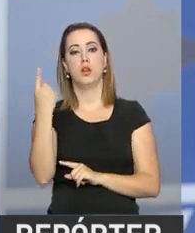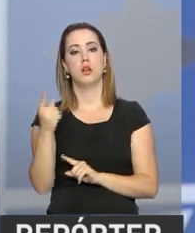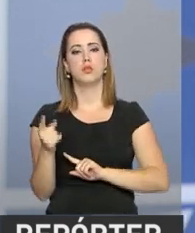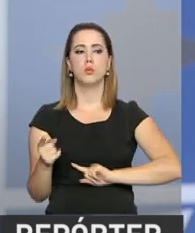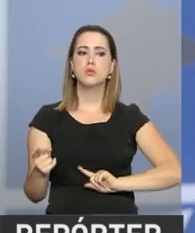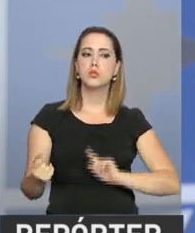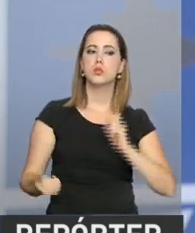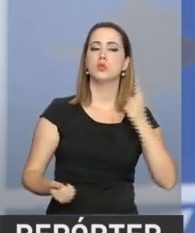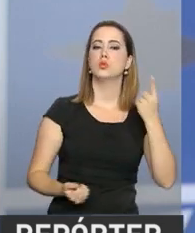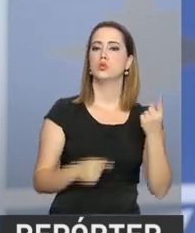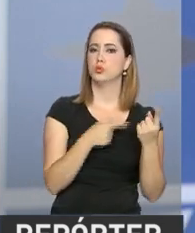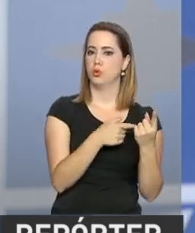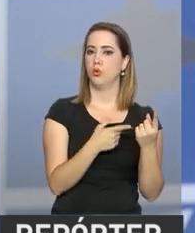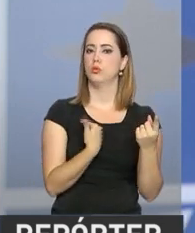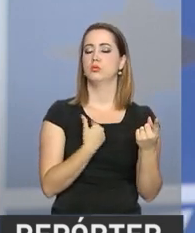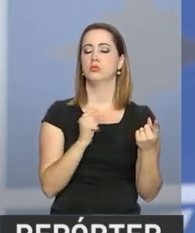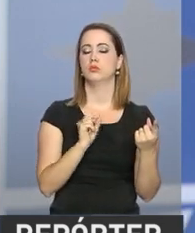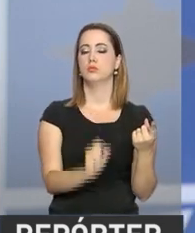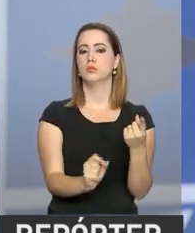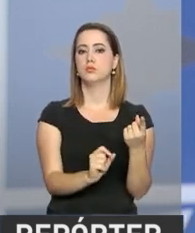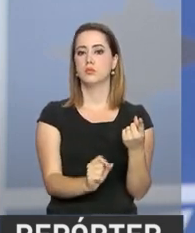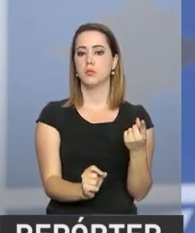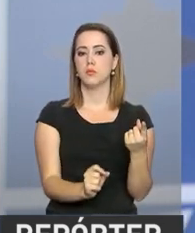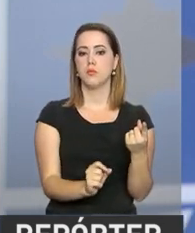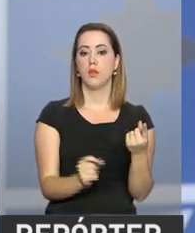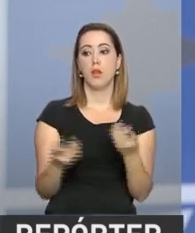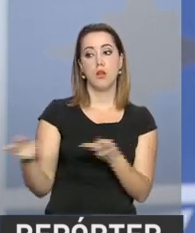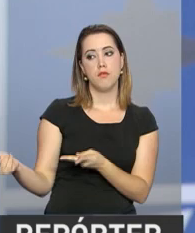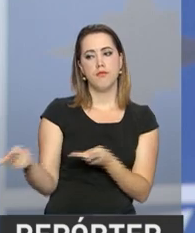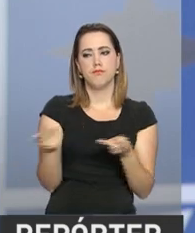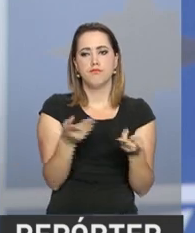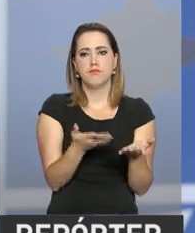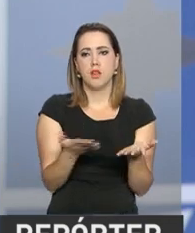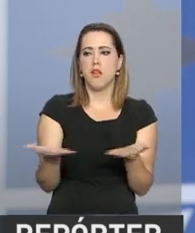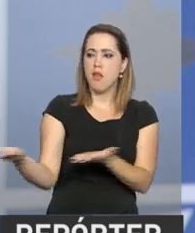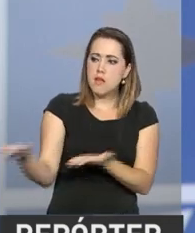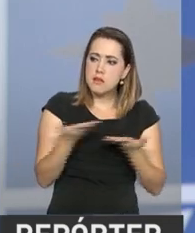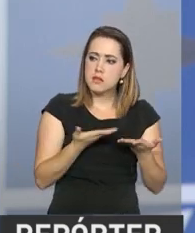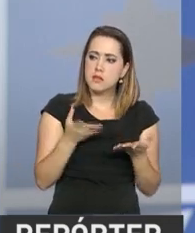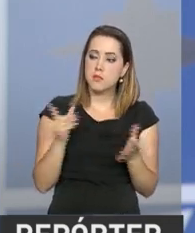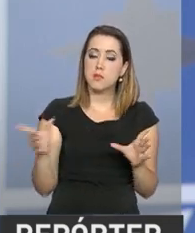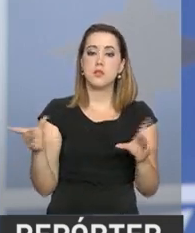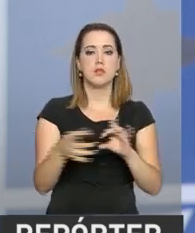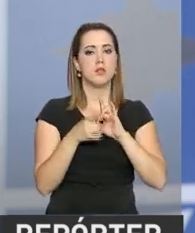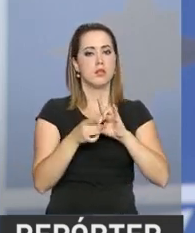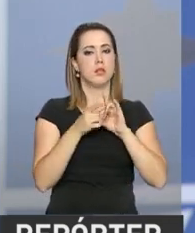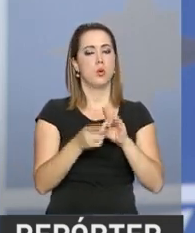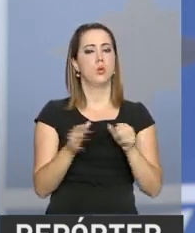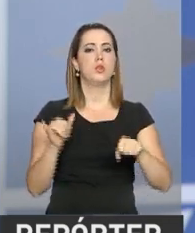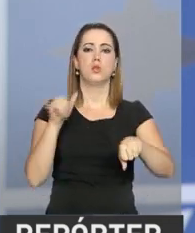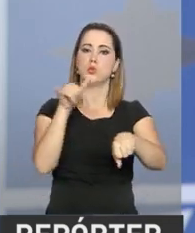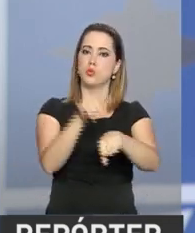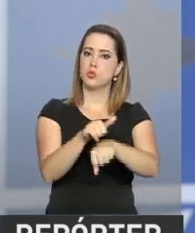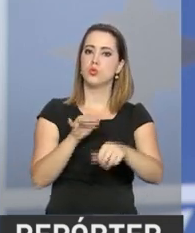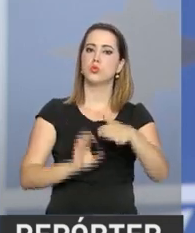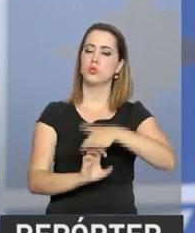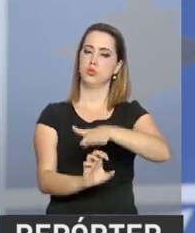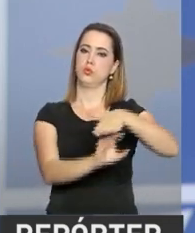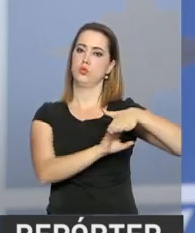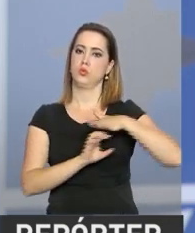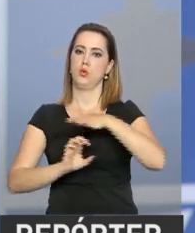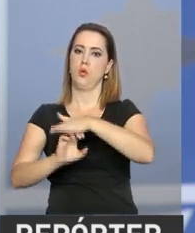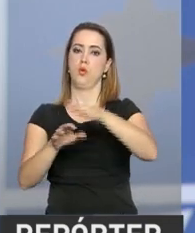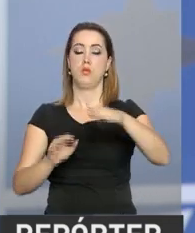e de eh recepção e de parceria com as aéreas com as empresas que fazem